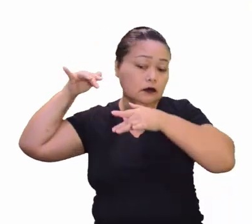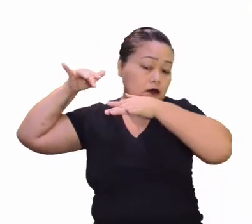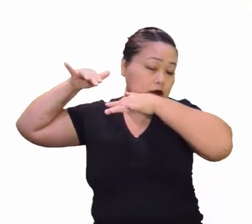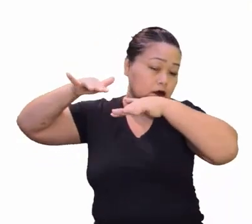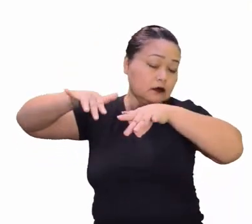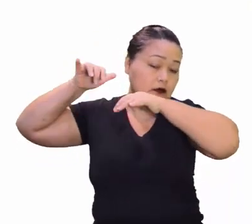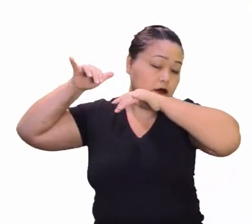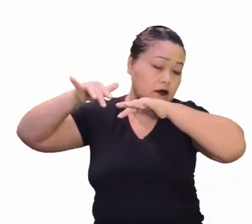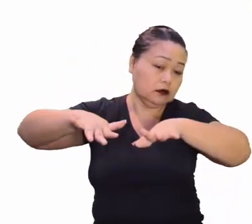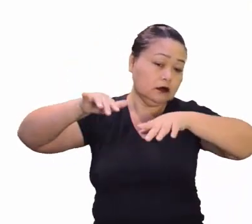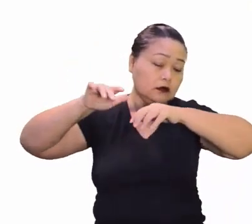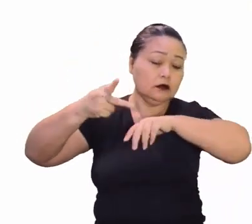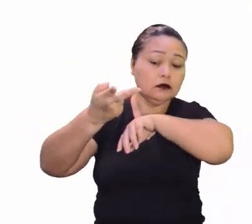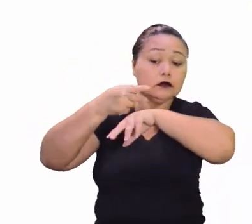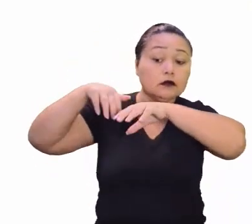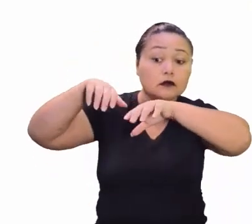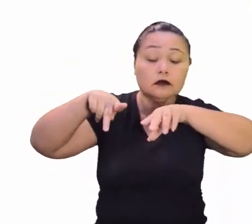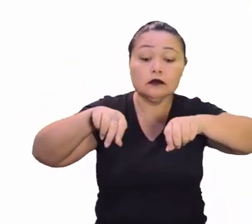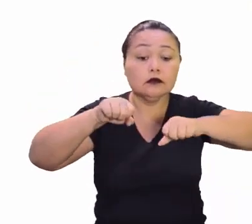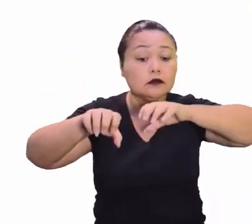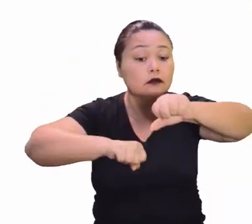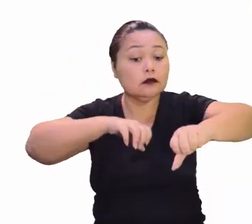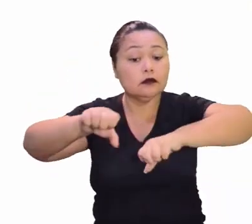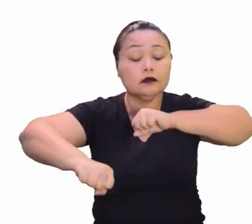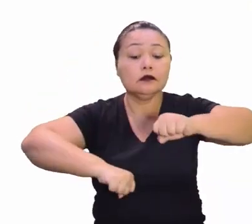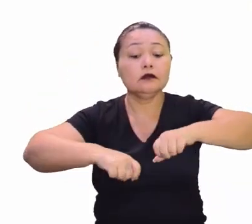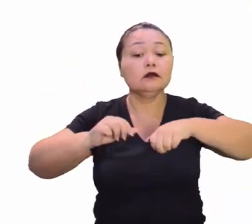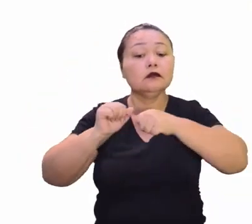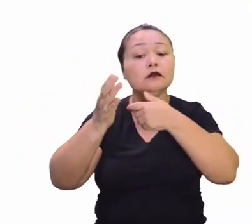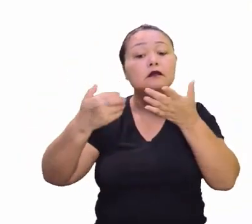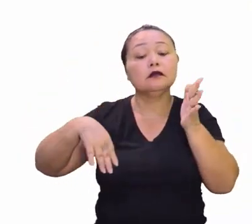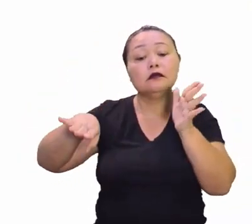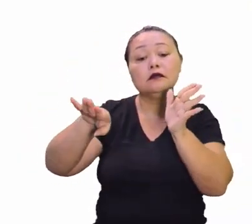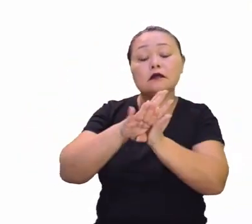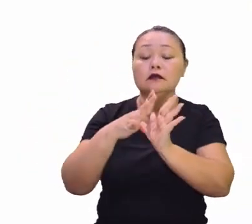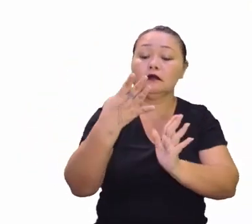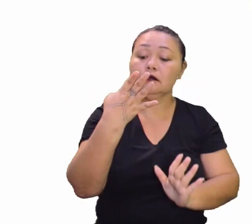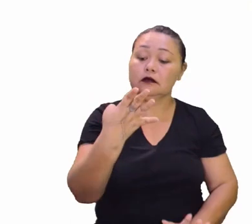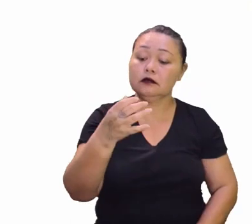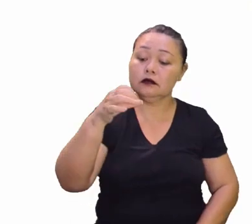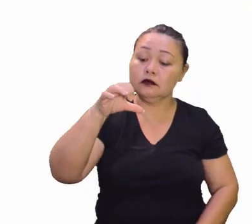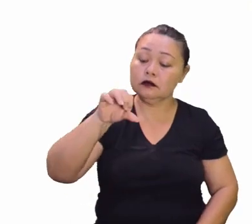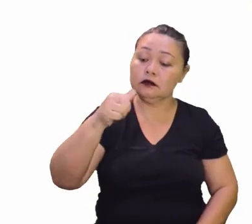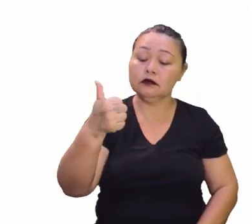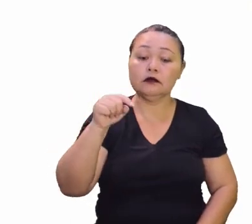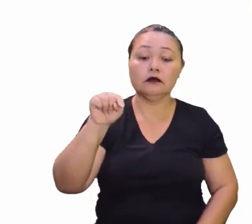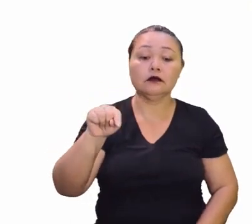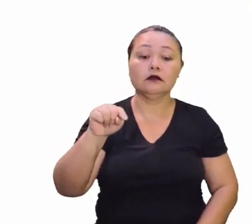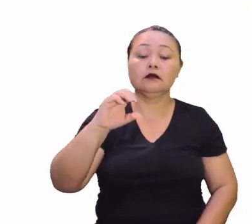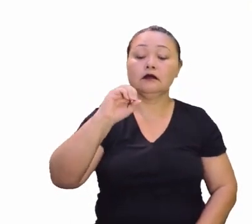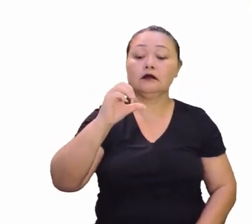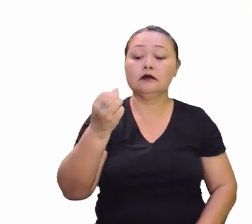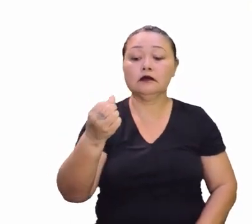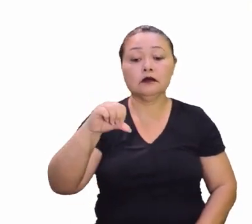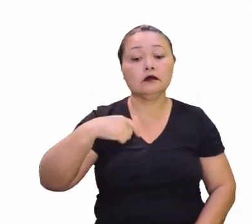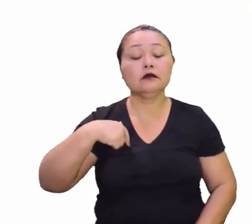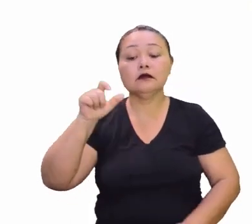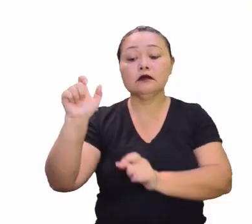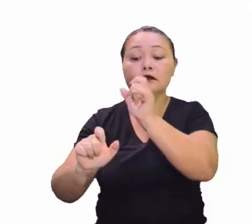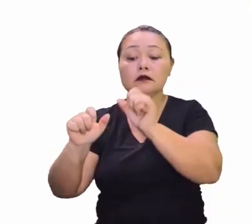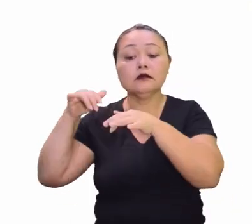migrando, vindo para Rondônia atrás de terra, atrás de produzir, chegamos aí a 491 mil habitantes em